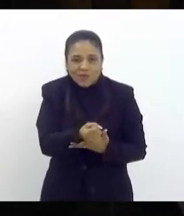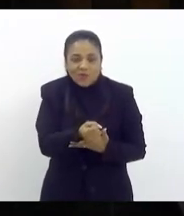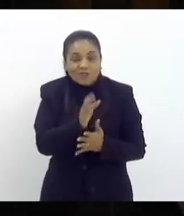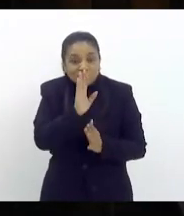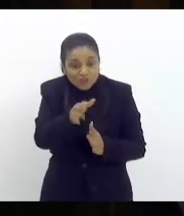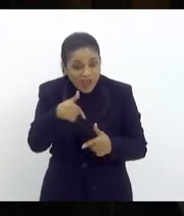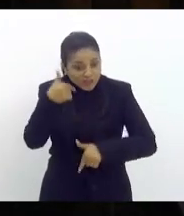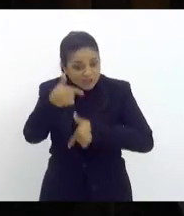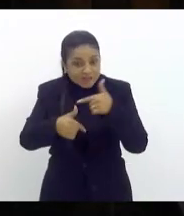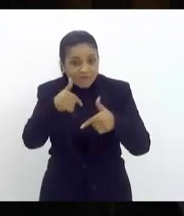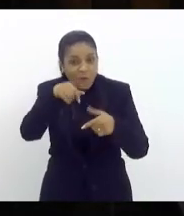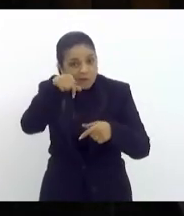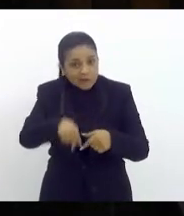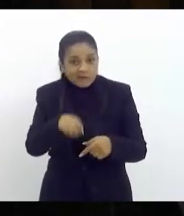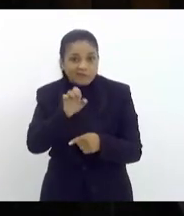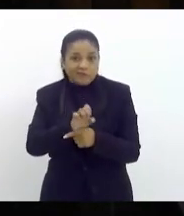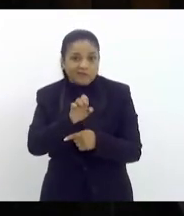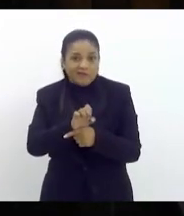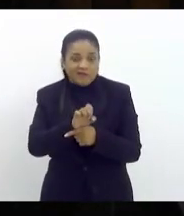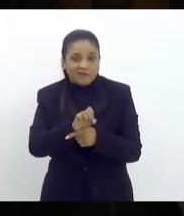vai continuar